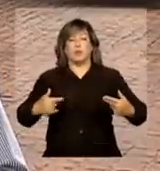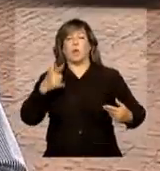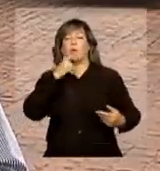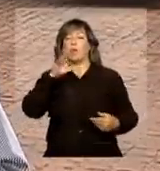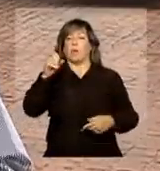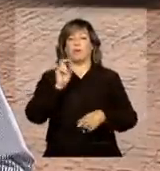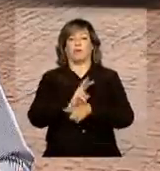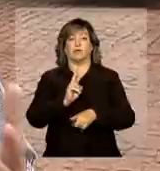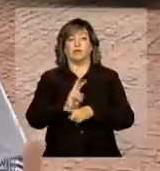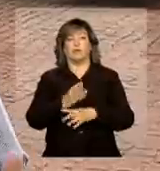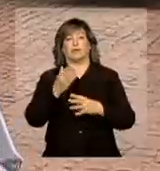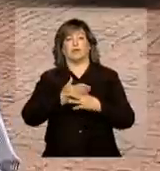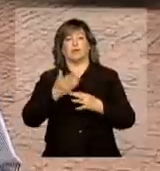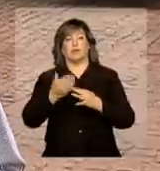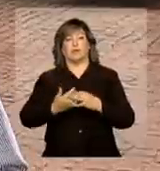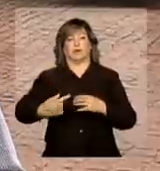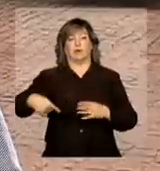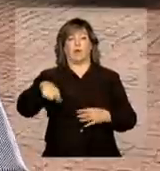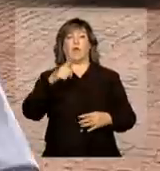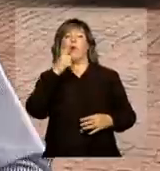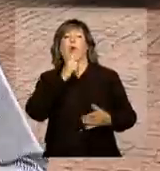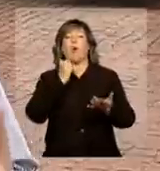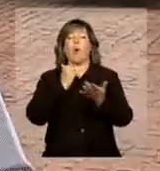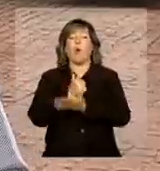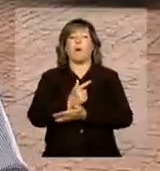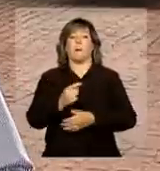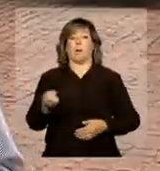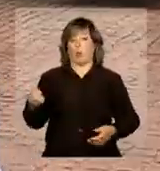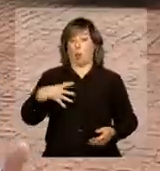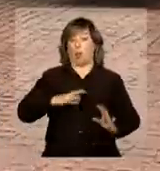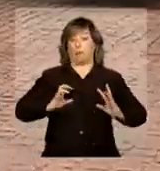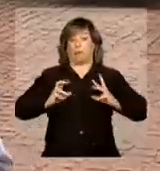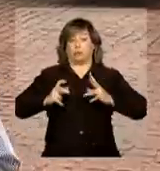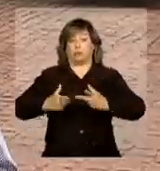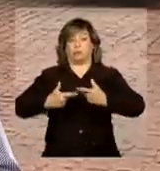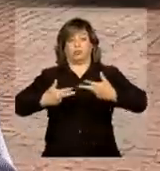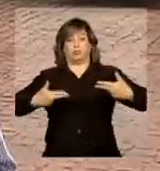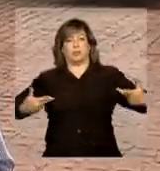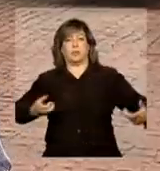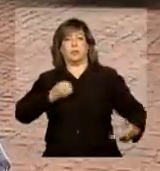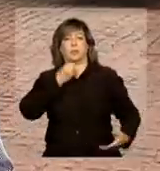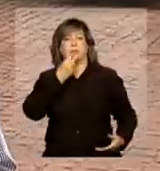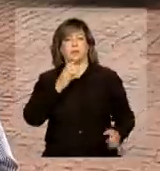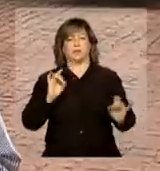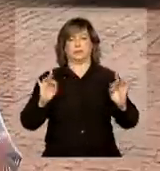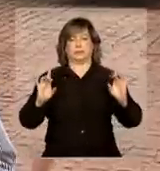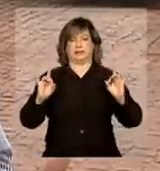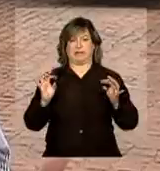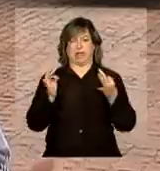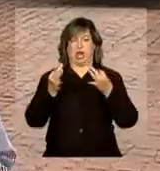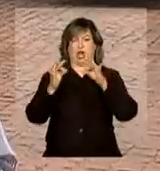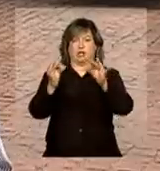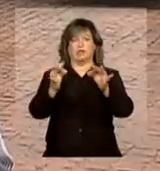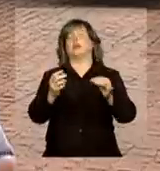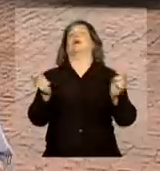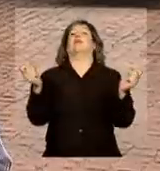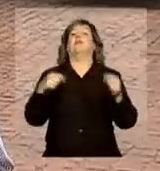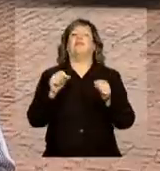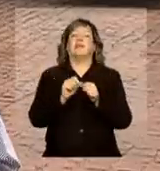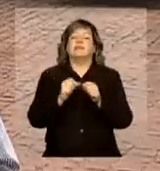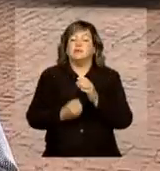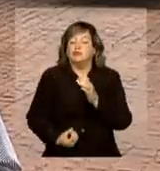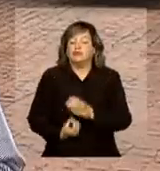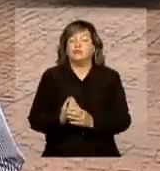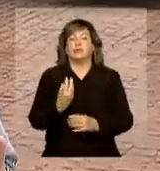para os produtores, para que eles se modernizem, para que eles se atualizem e comprem as máquinas de última geração, para produzir mais aí, com